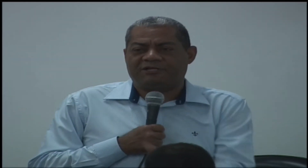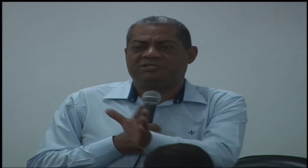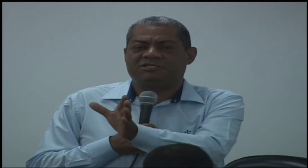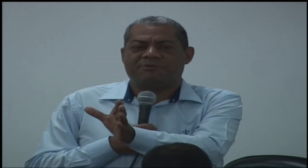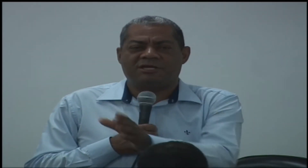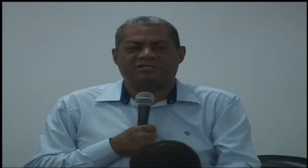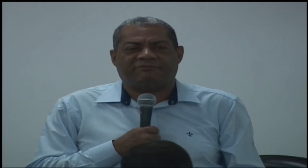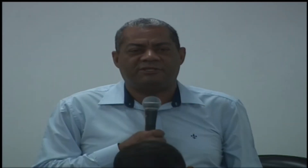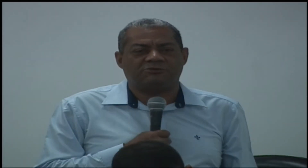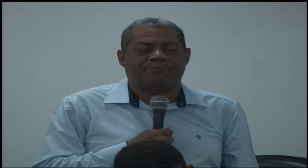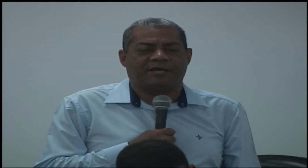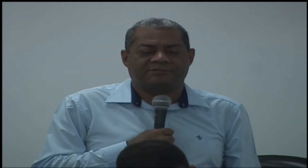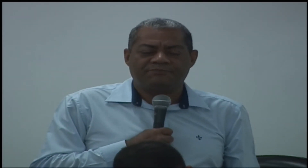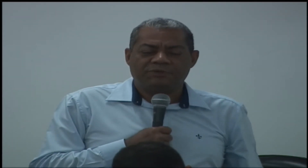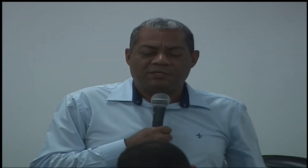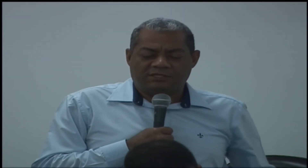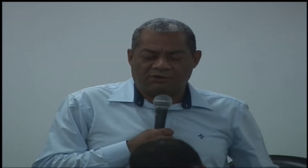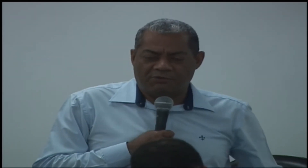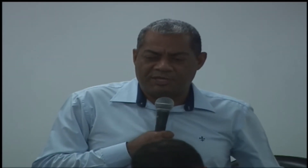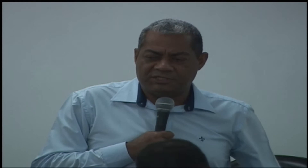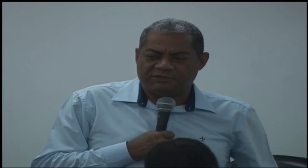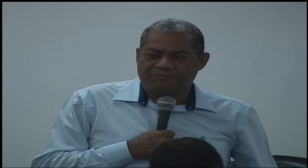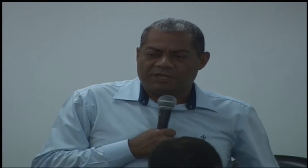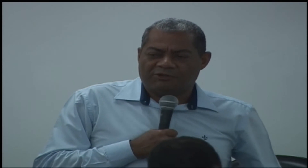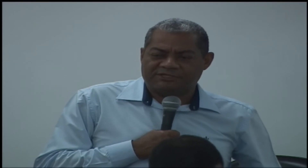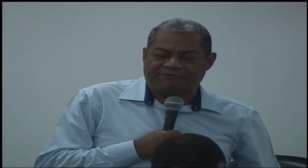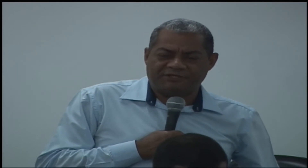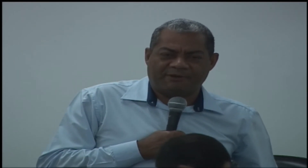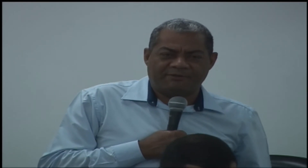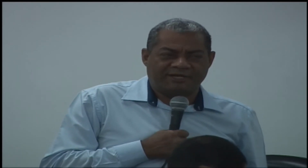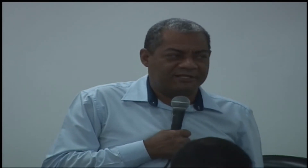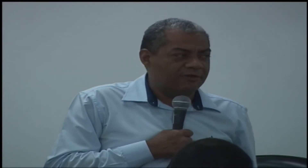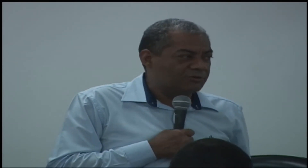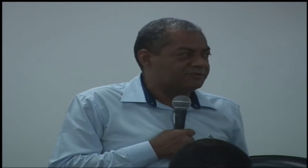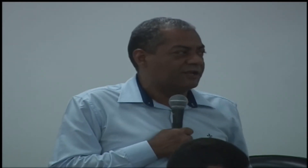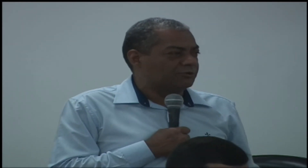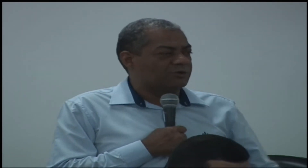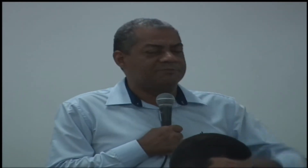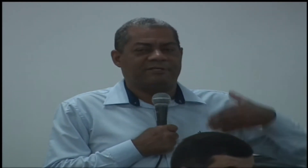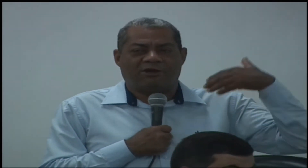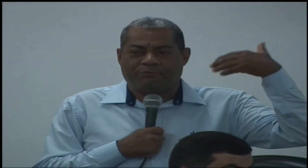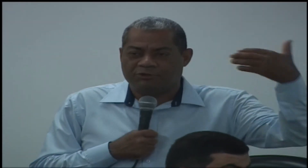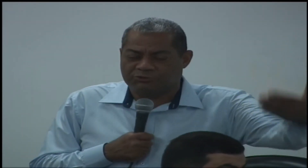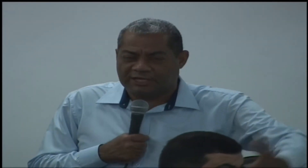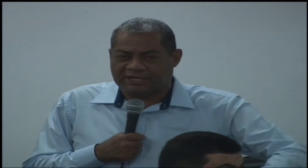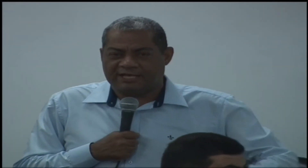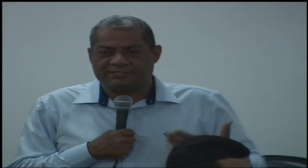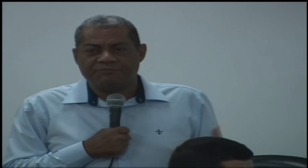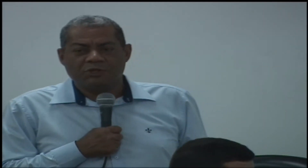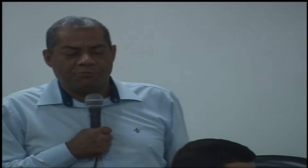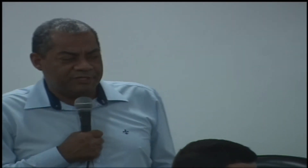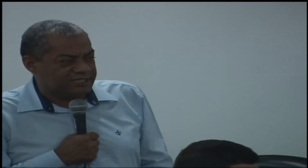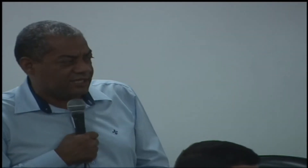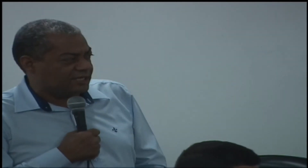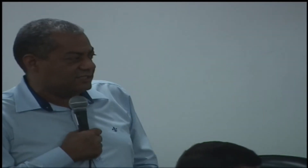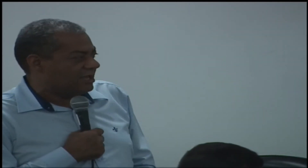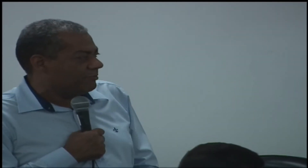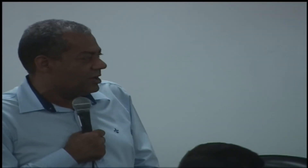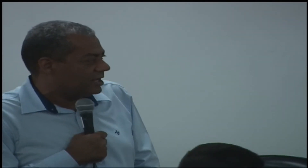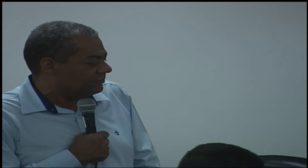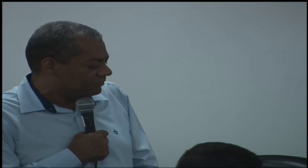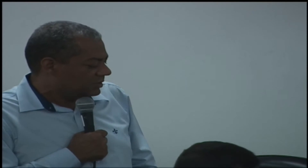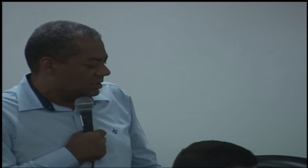Legislativa. A partir de amanhã já vence o prazo. Então, realmente, a nossa frente parlamentar tem 11 vereadores, mas tem o apoio de toda a casa, o presidente da